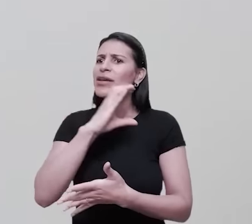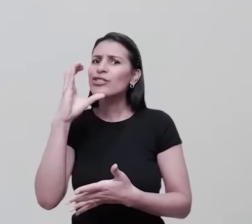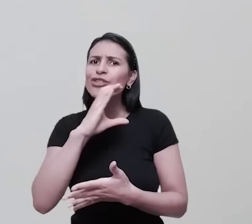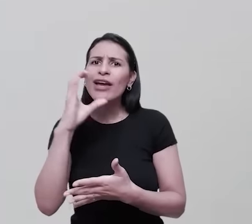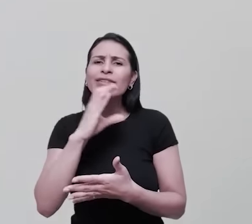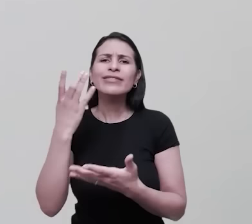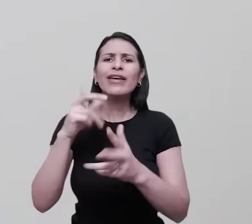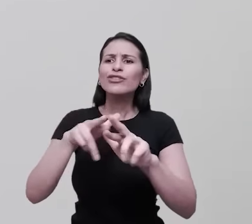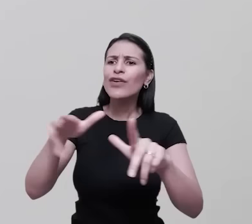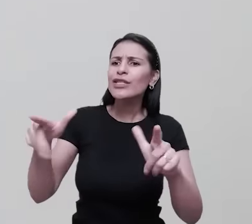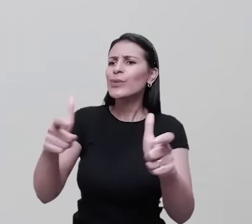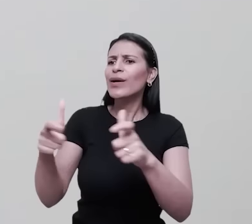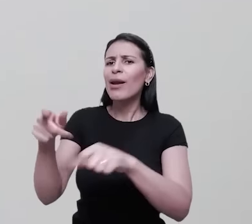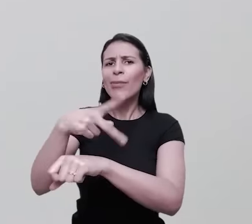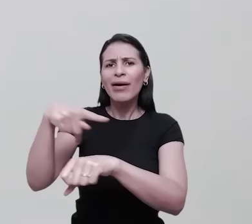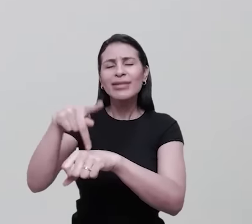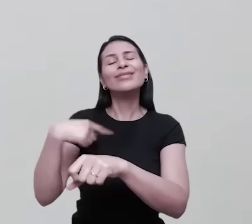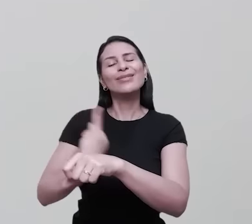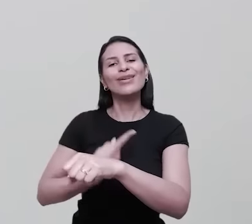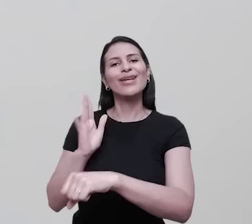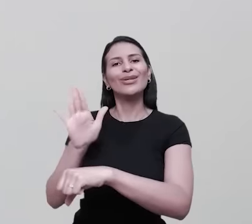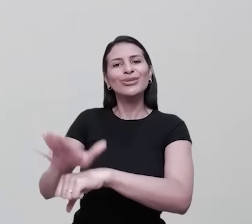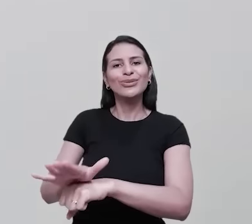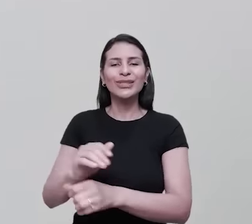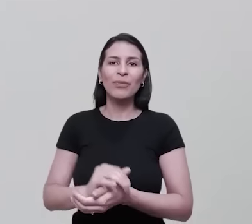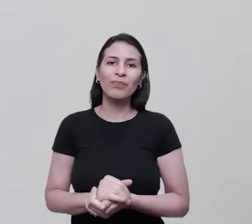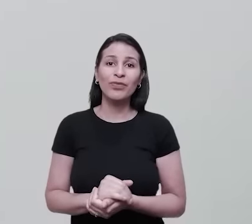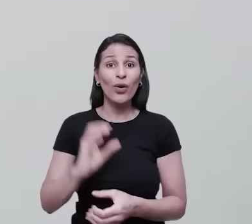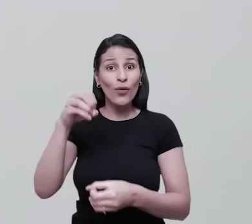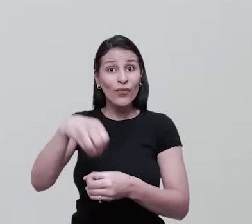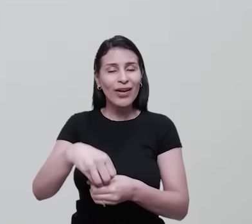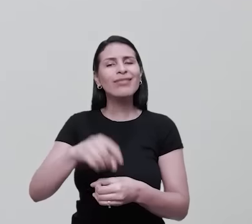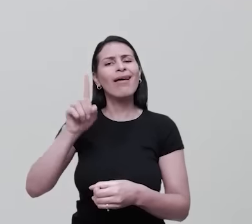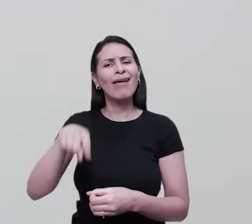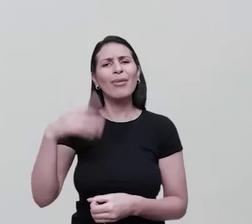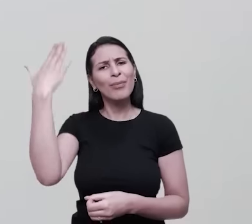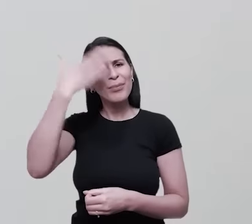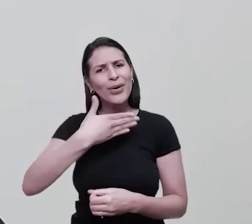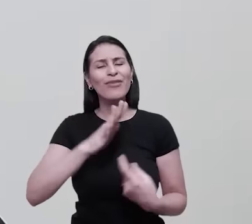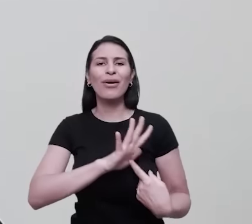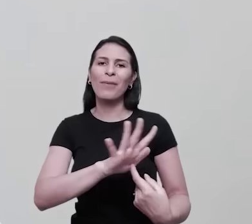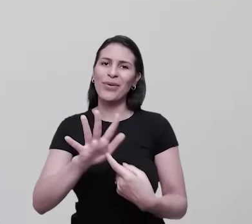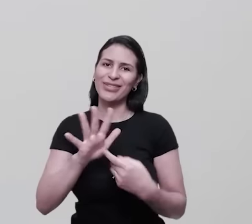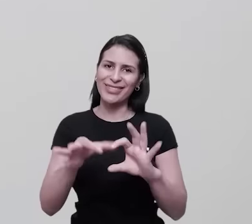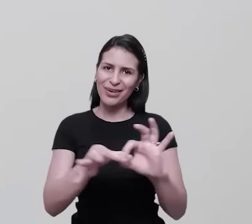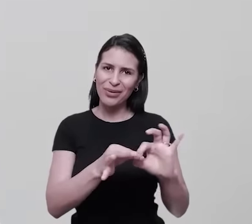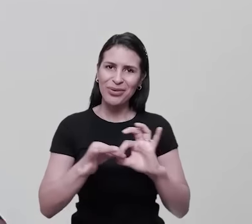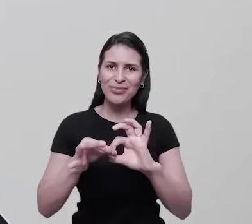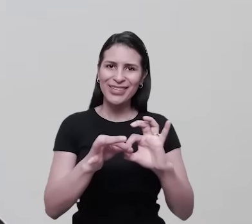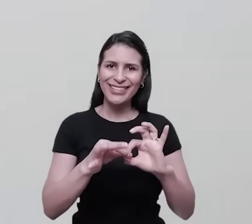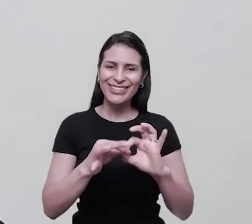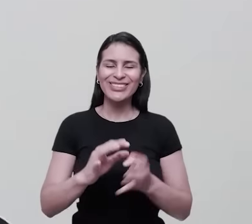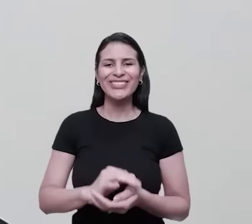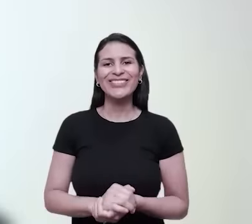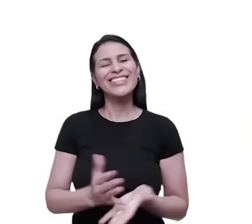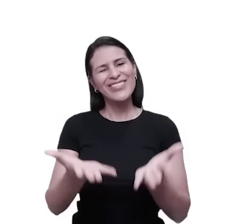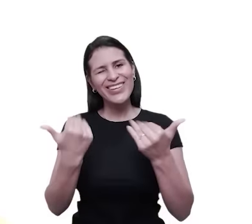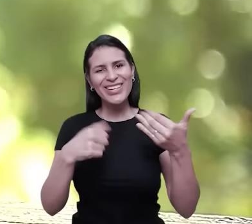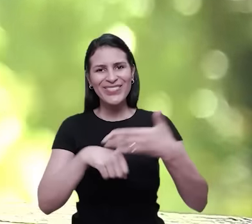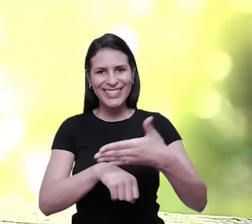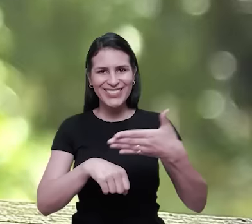em vários lugares e países. Nossa oferta é um gesto concreto para dentro desta comunhão.